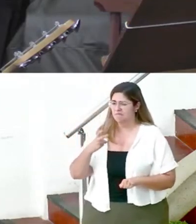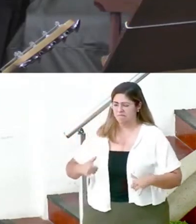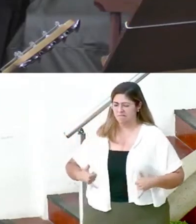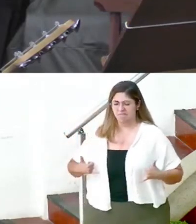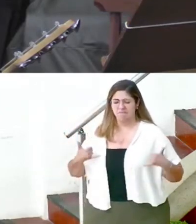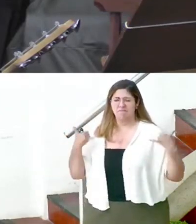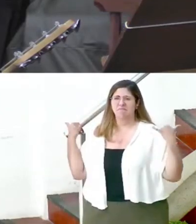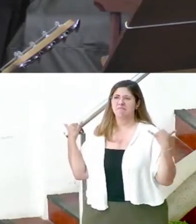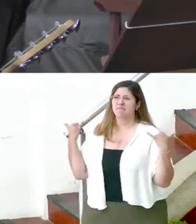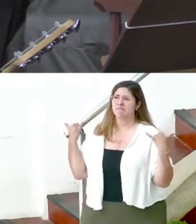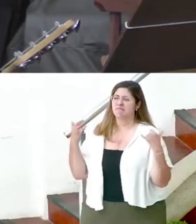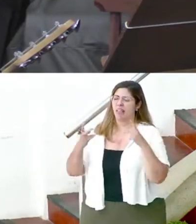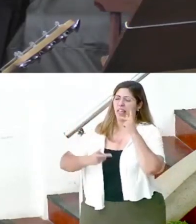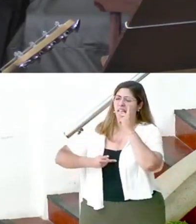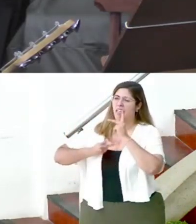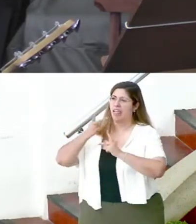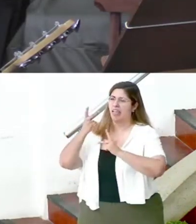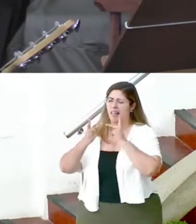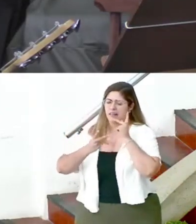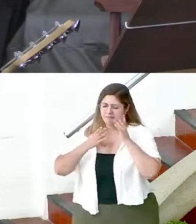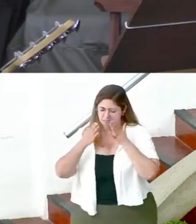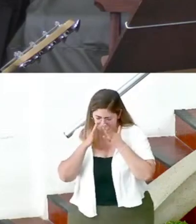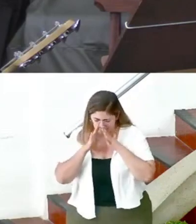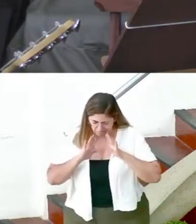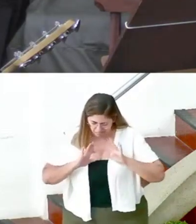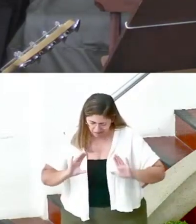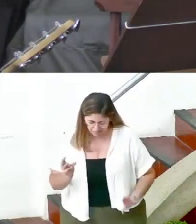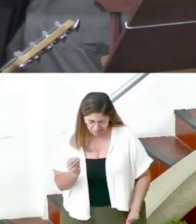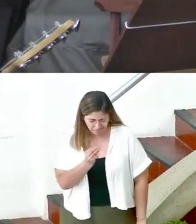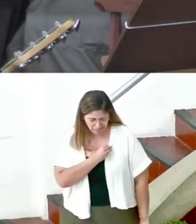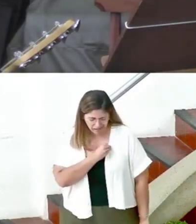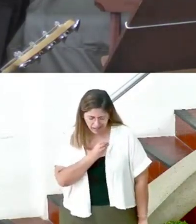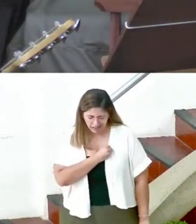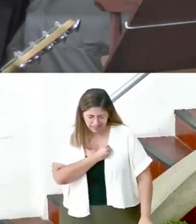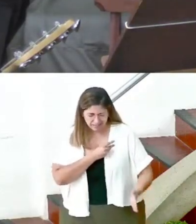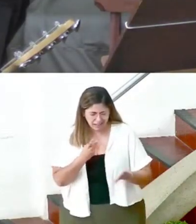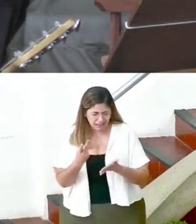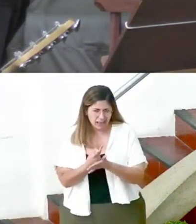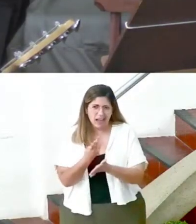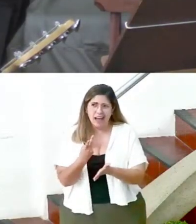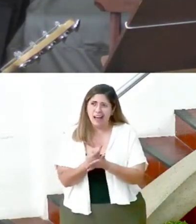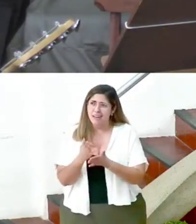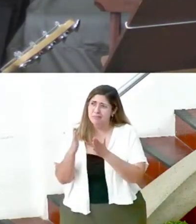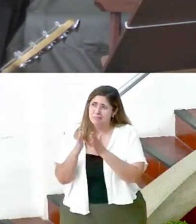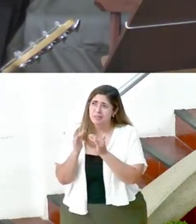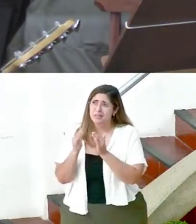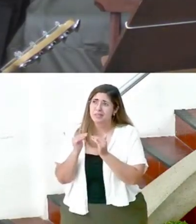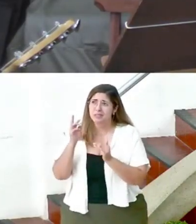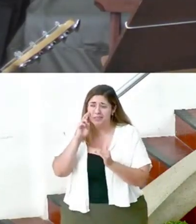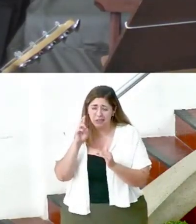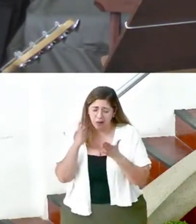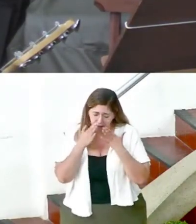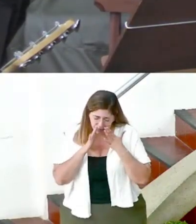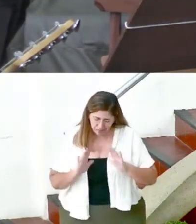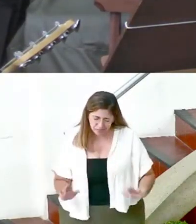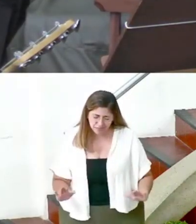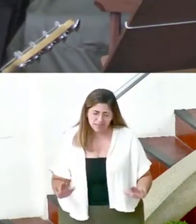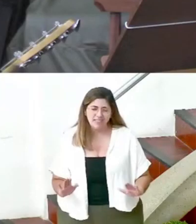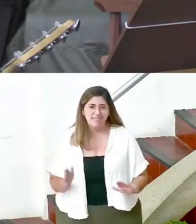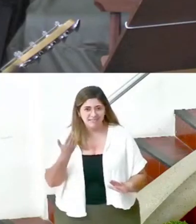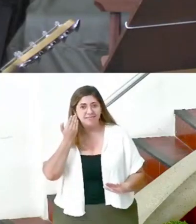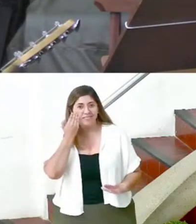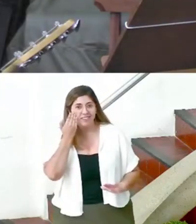orar, encontra um fariseu, eles olham um para o outro, tudo bem, vai para onde? Vou orar, e você? Também vou. O fariseu